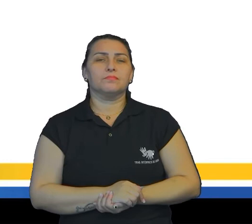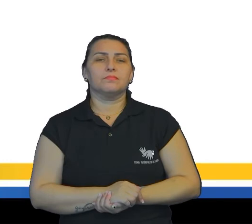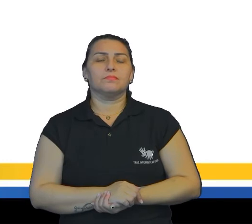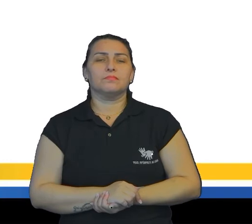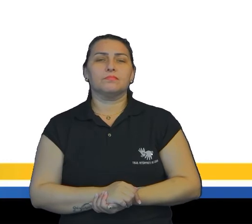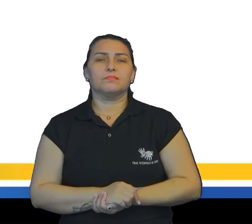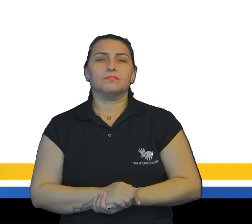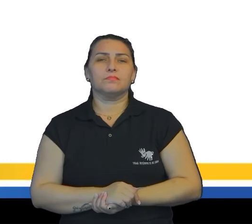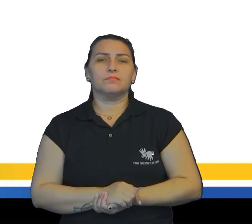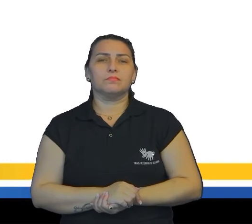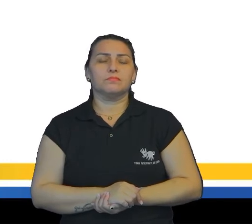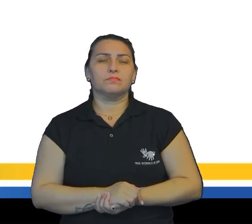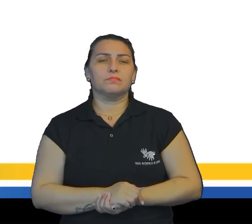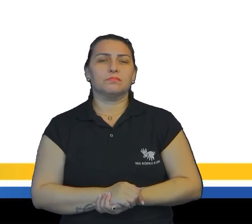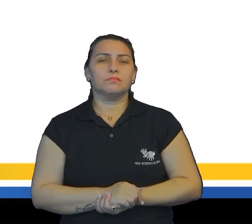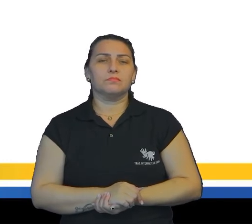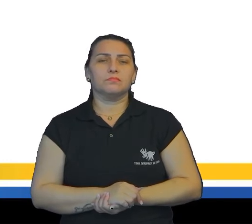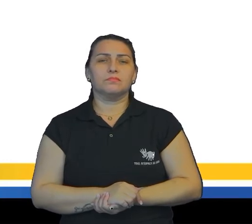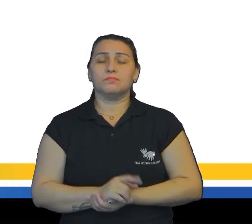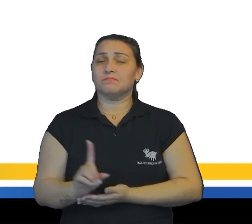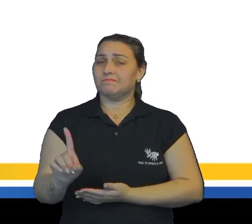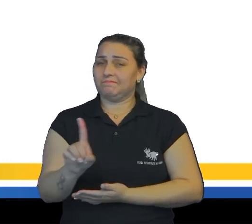Marque aí no seu caderno.